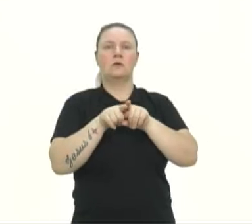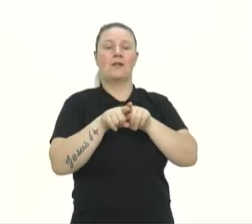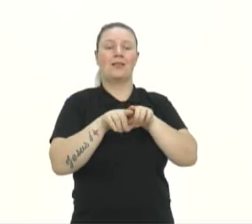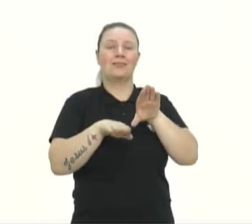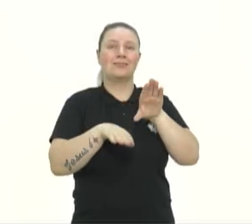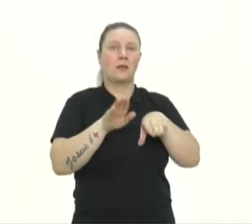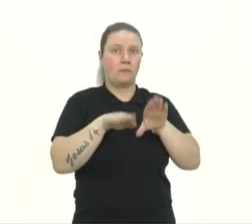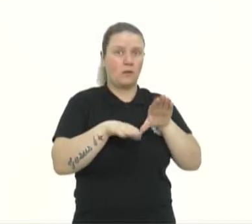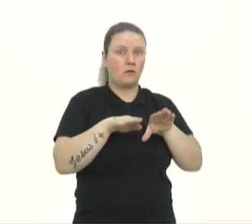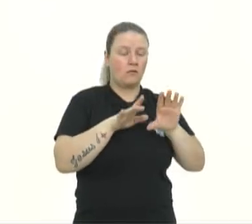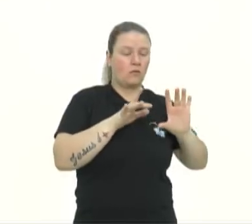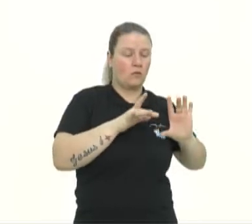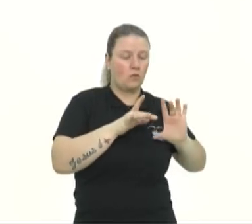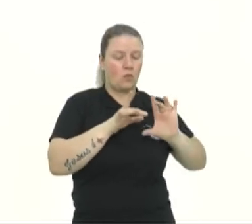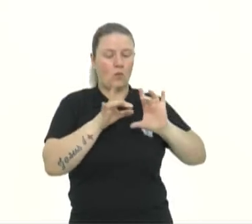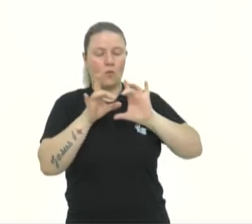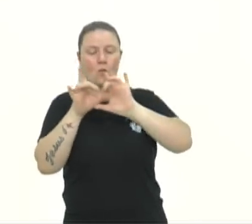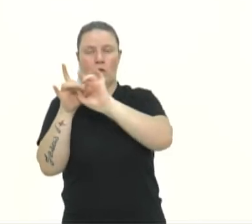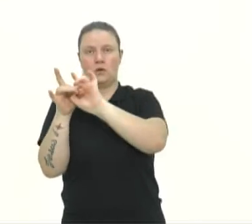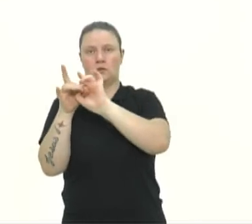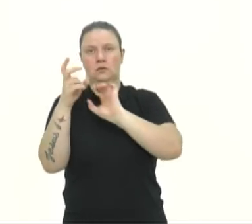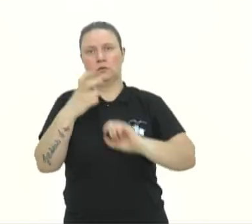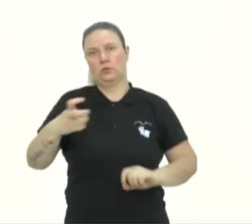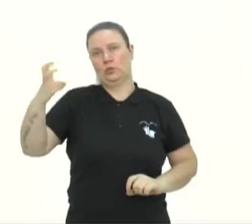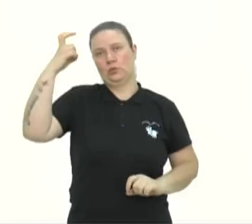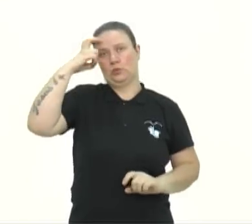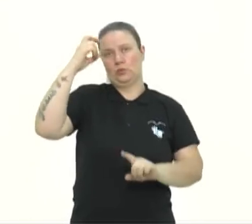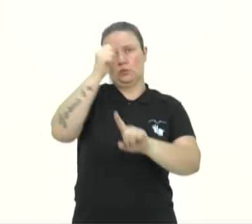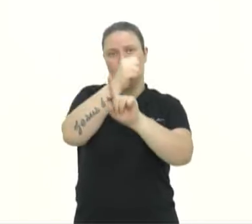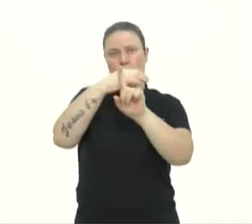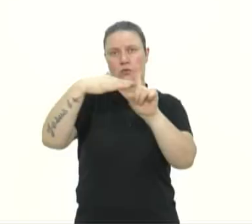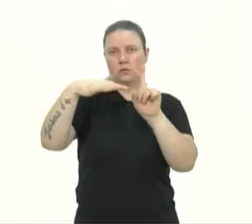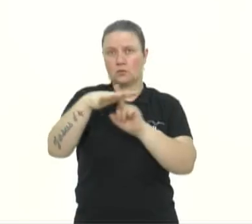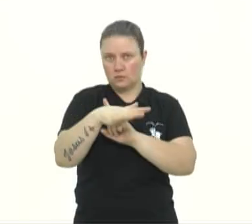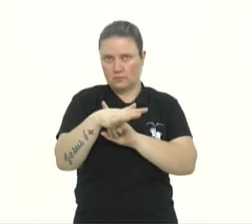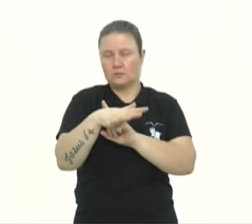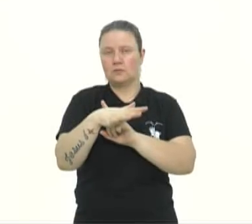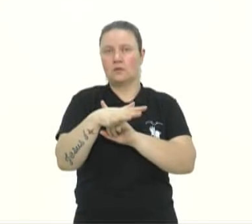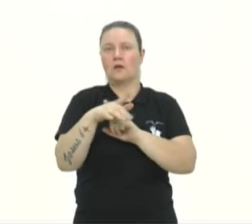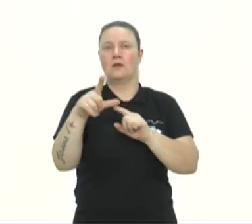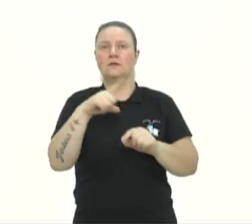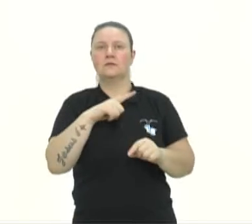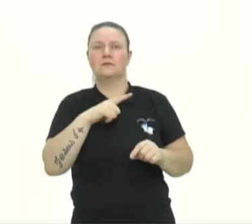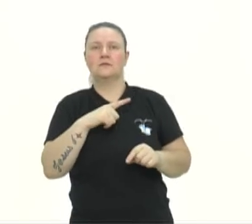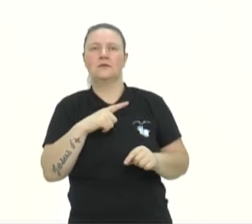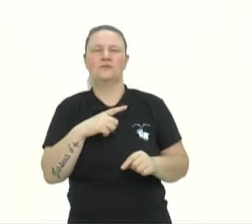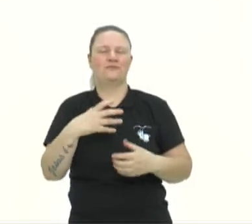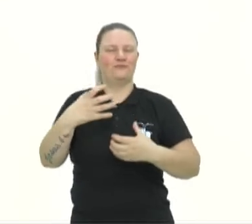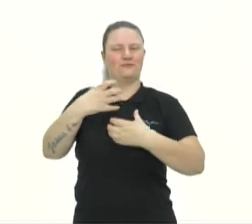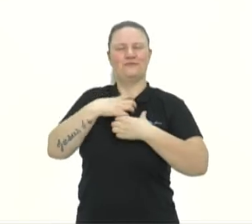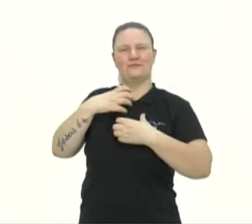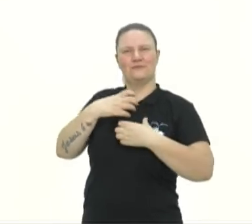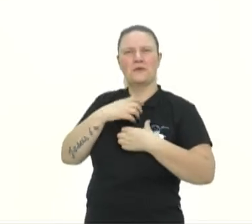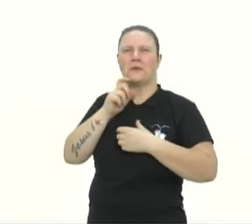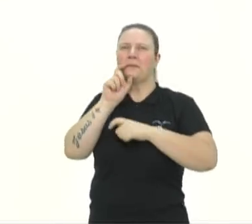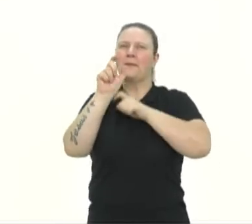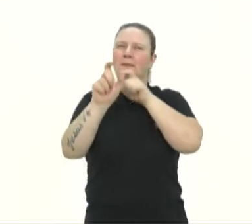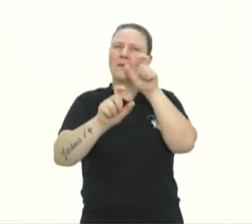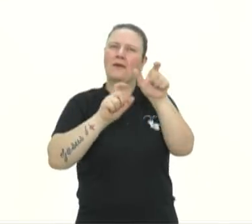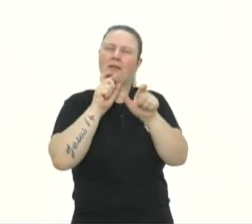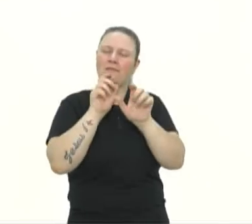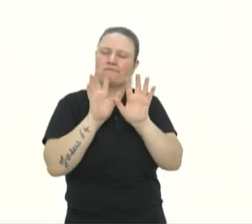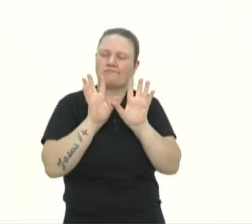contexto sociocultural. Por ser mais livre, utiliza-se de gírias, né? E palavras menos